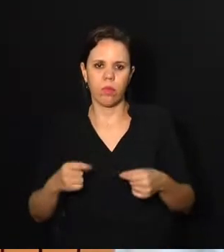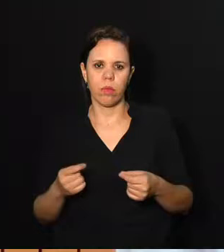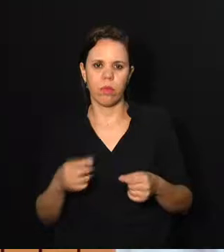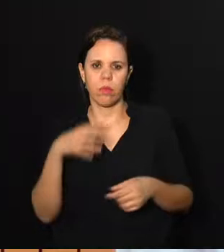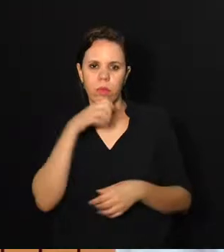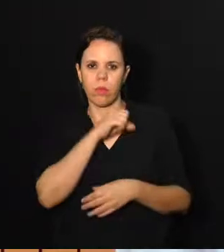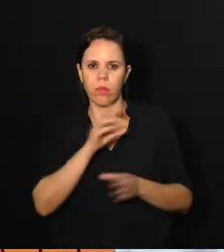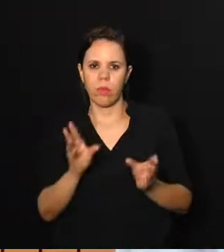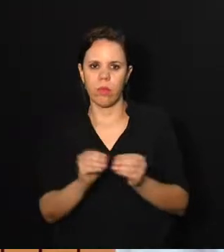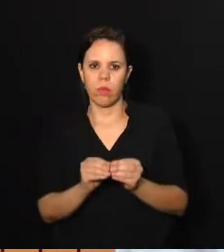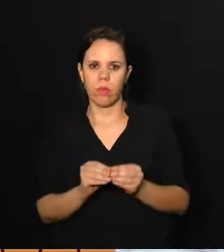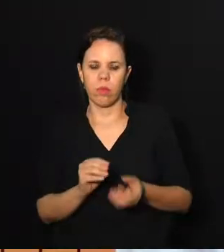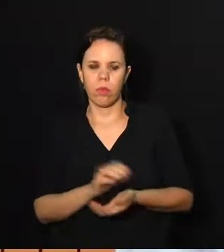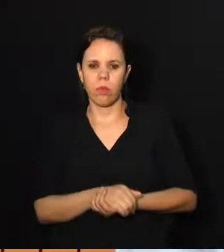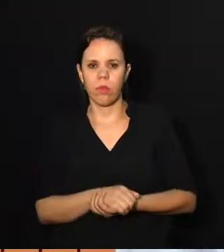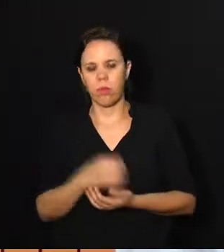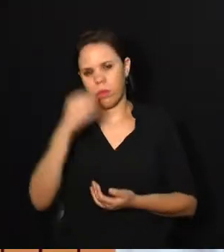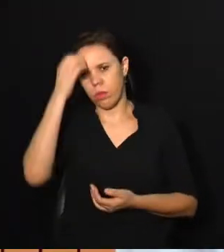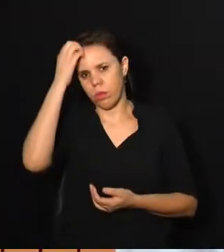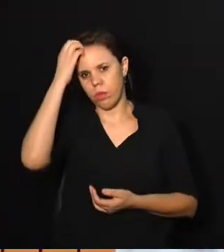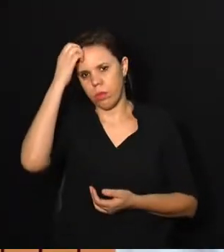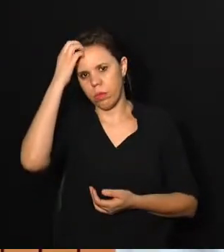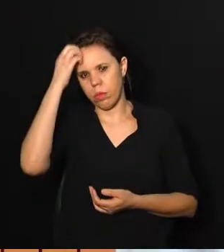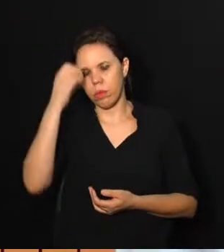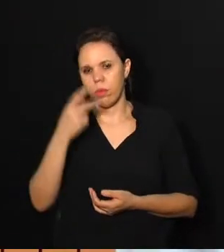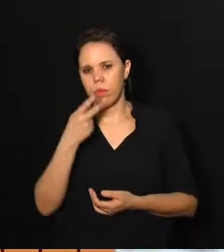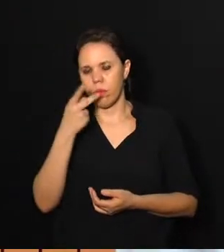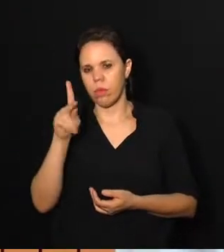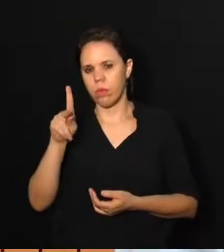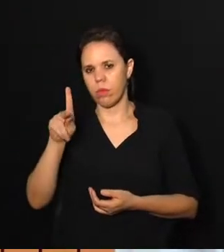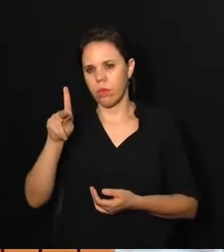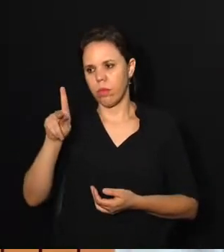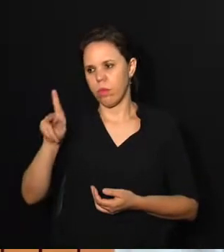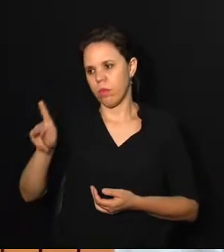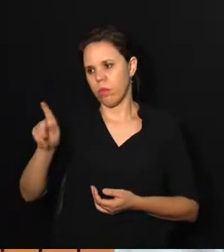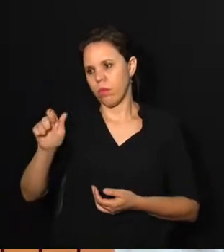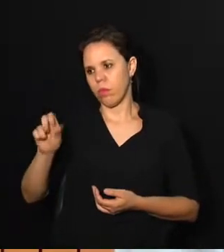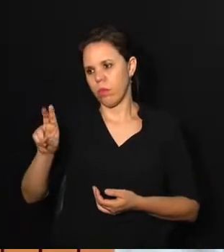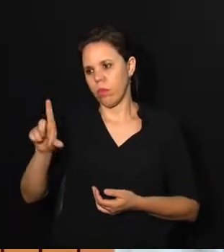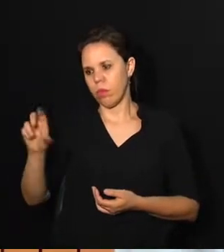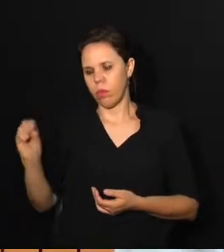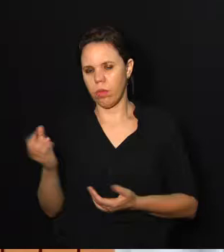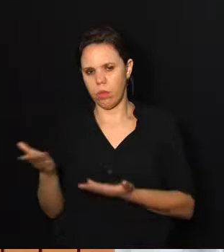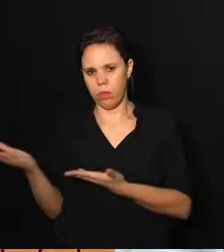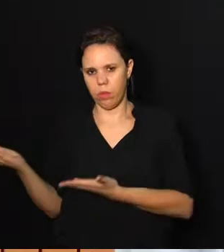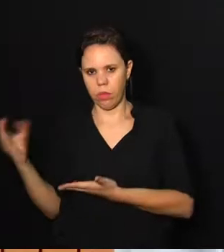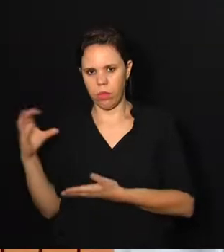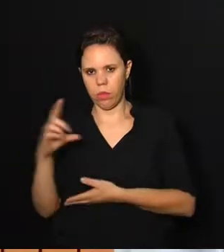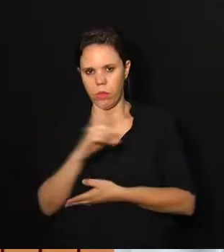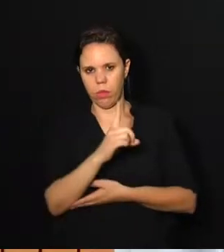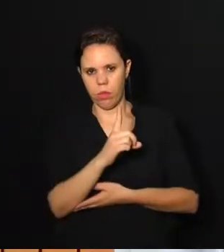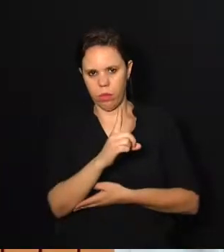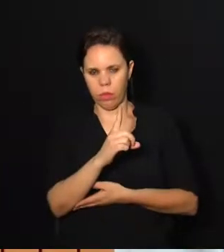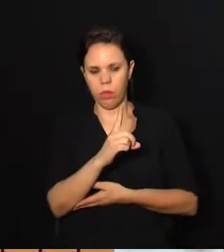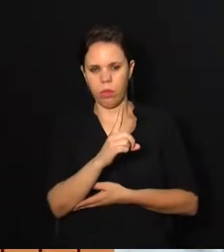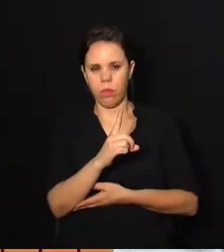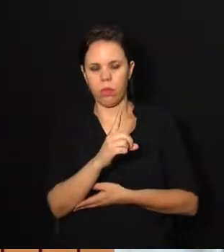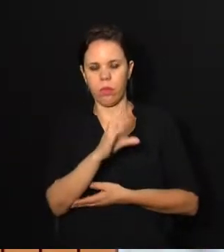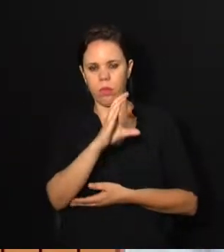breve. Eu vou falar aqui com o Paulo Venturini, que é o coordenador da Pastoral